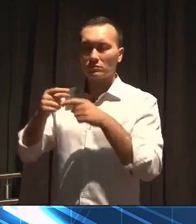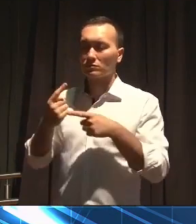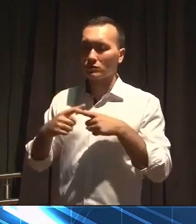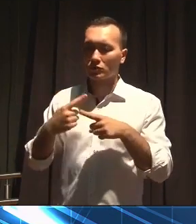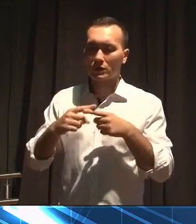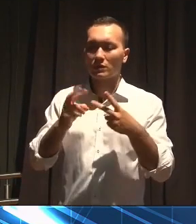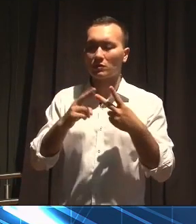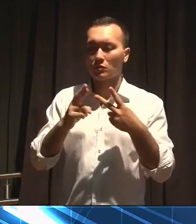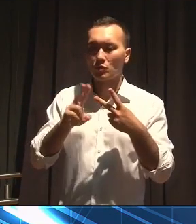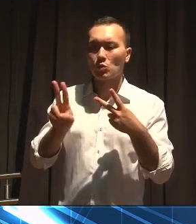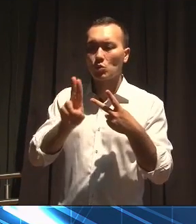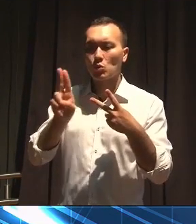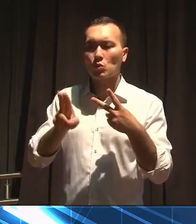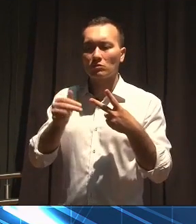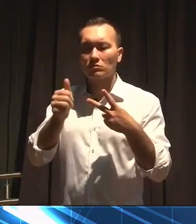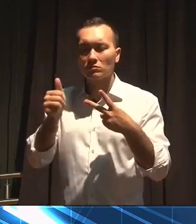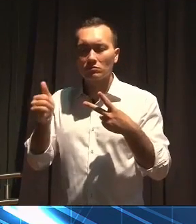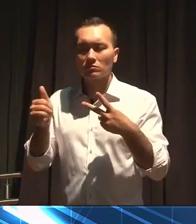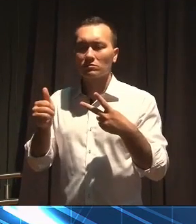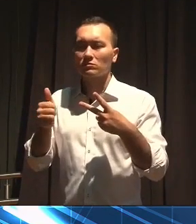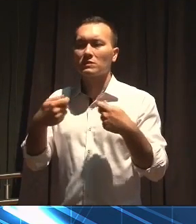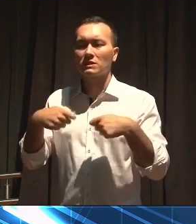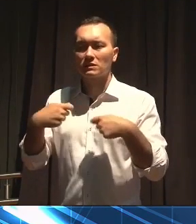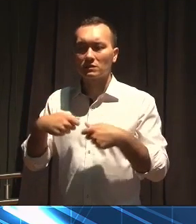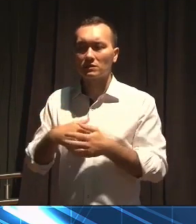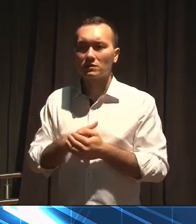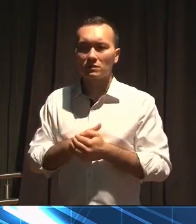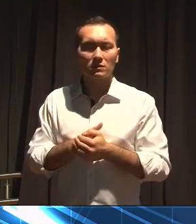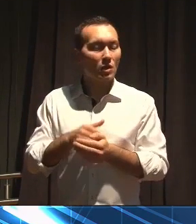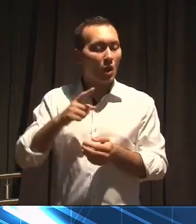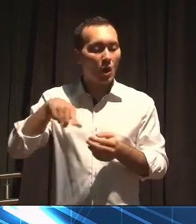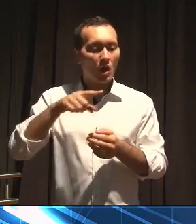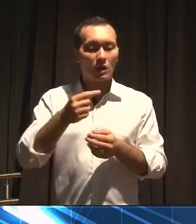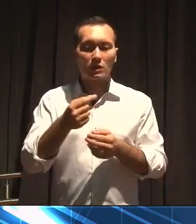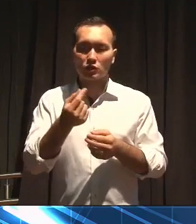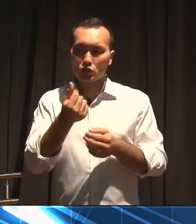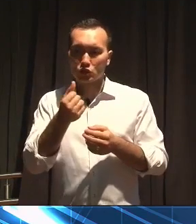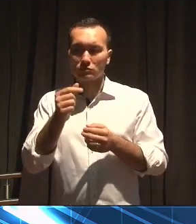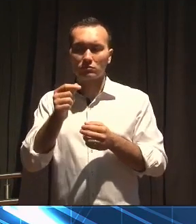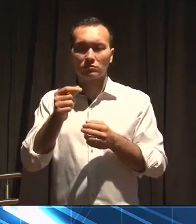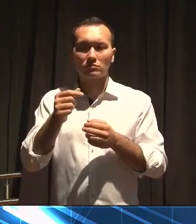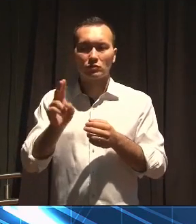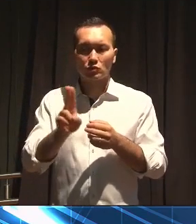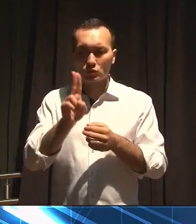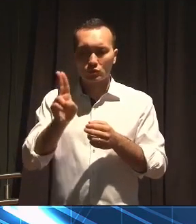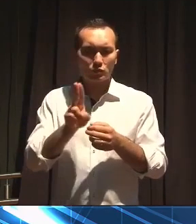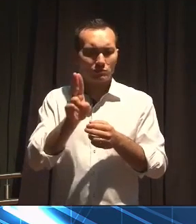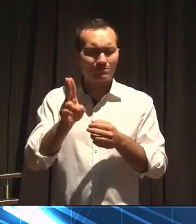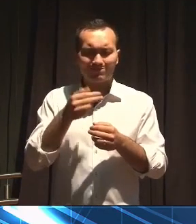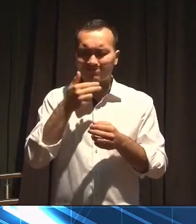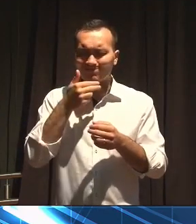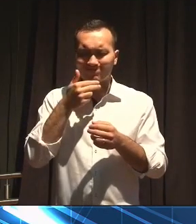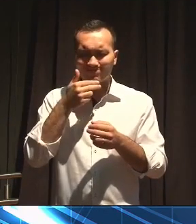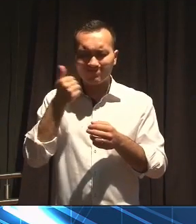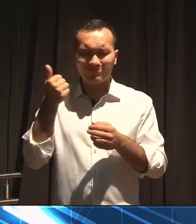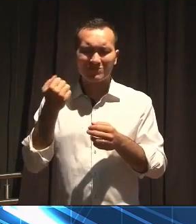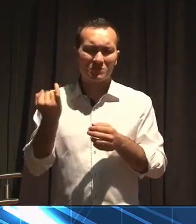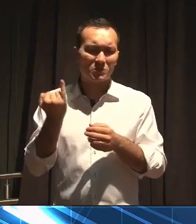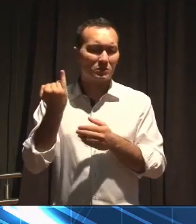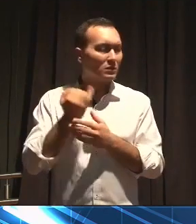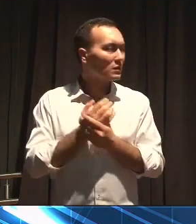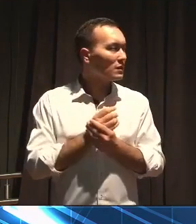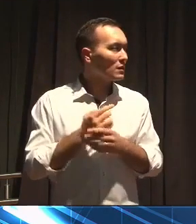recursos, para saber se de fato faz sentido. Porque uma coisa que a gente conseguiu notar é que muito recurso alocado